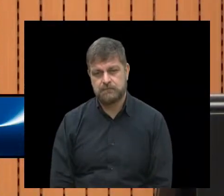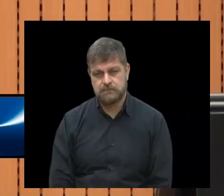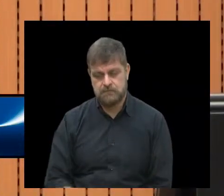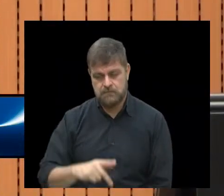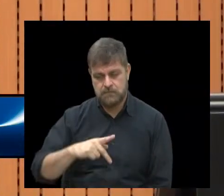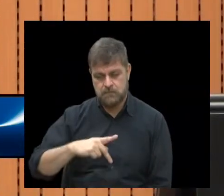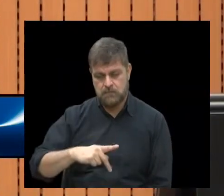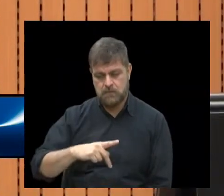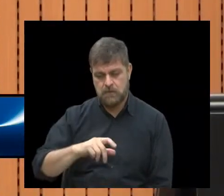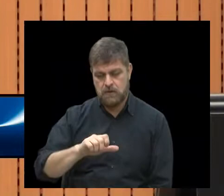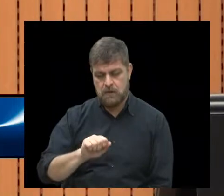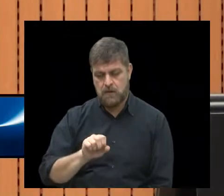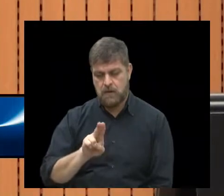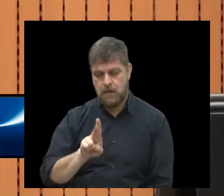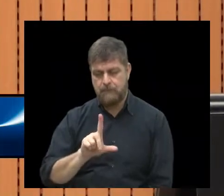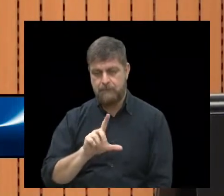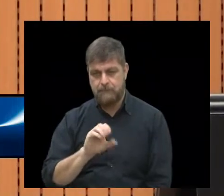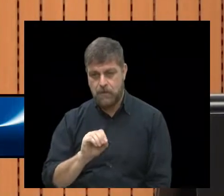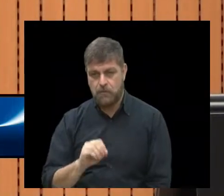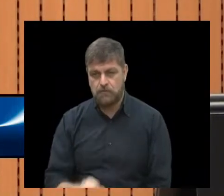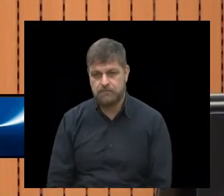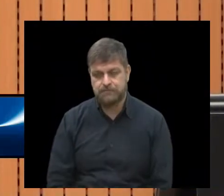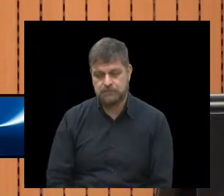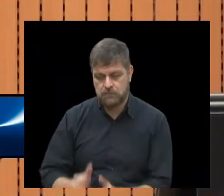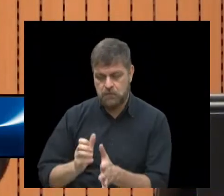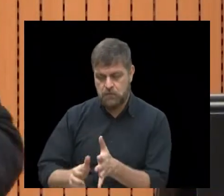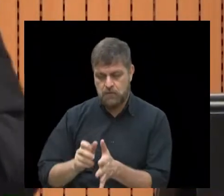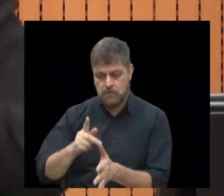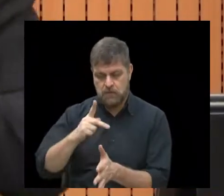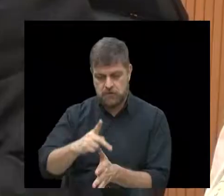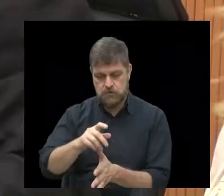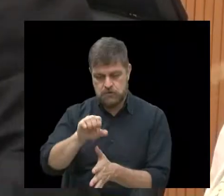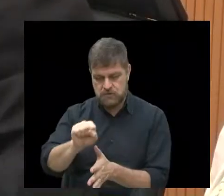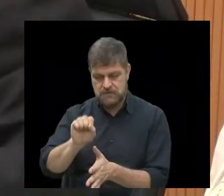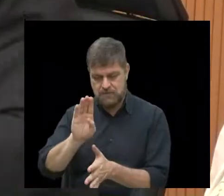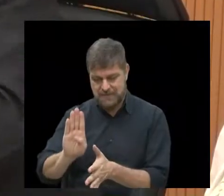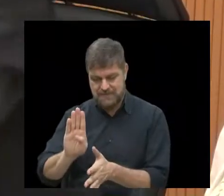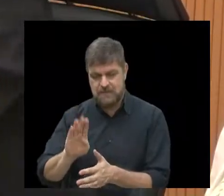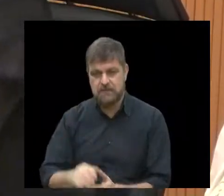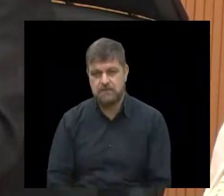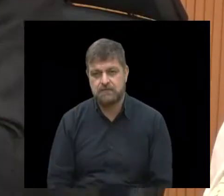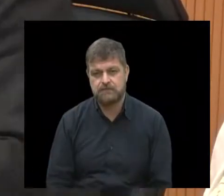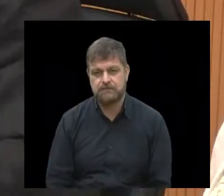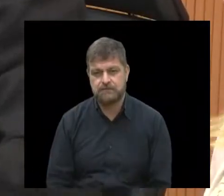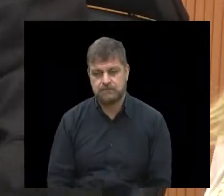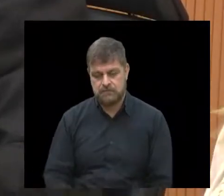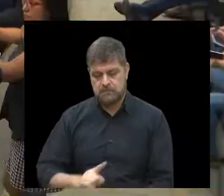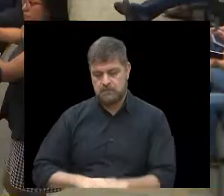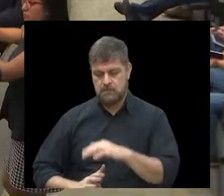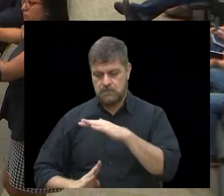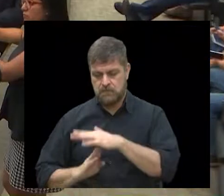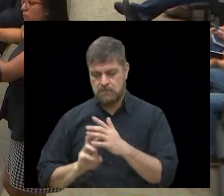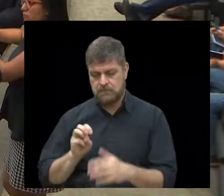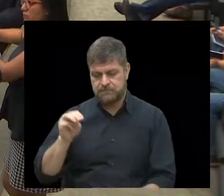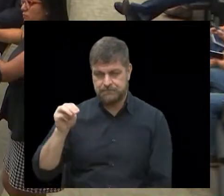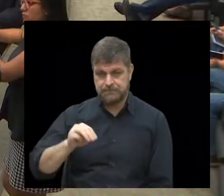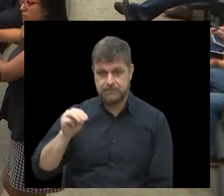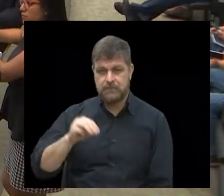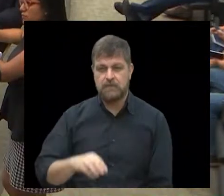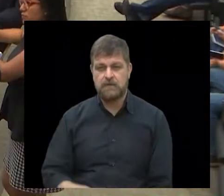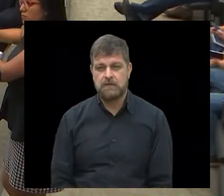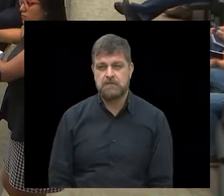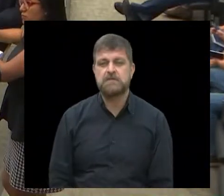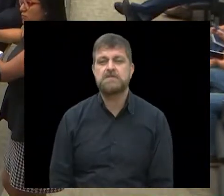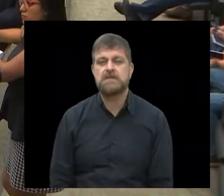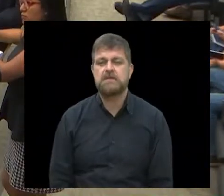Galtério, do Partido Socialista Brasileiro. Vereador Paulo Galtério, Vossa Excelência tem a tribuna por até 5 minutos.